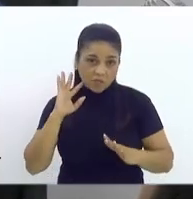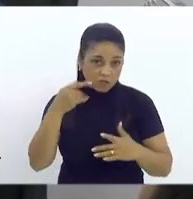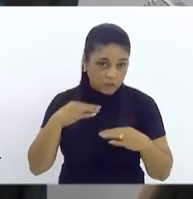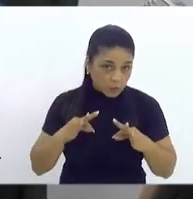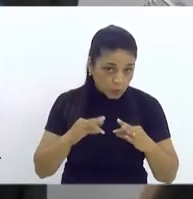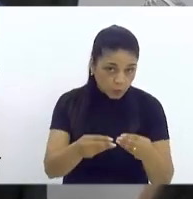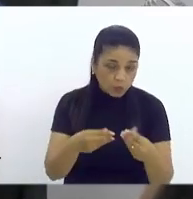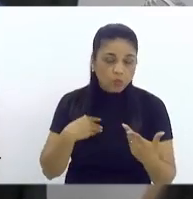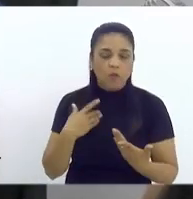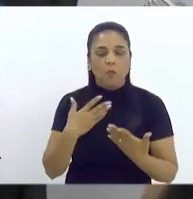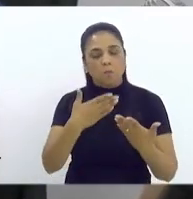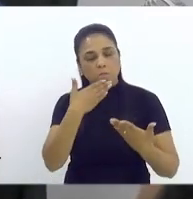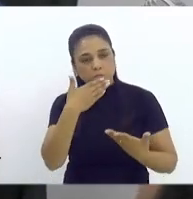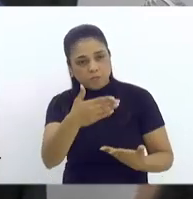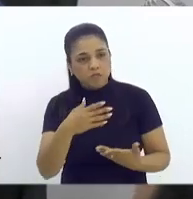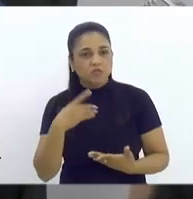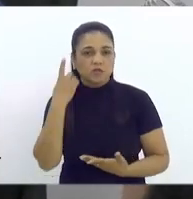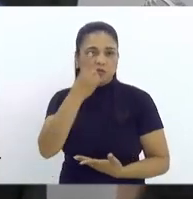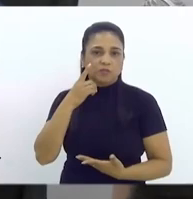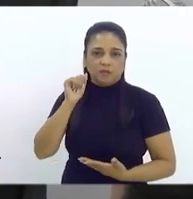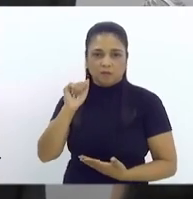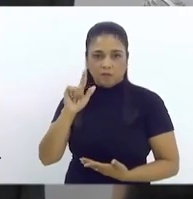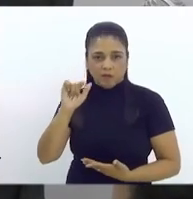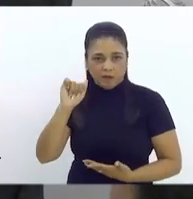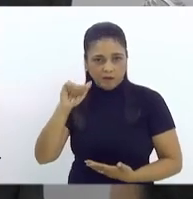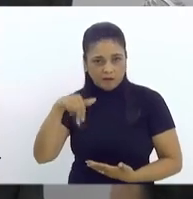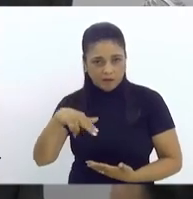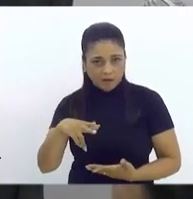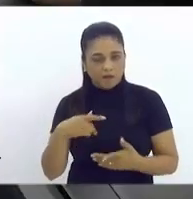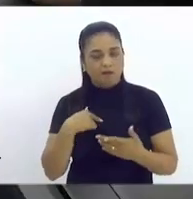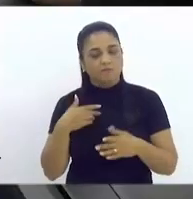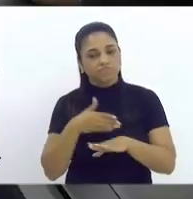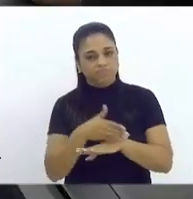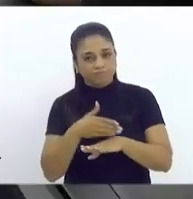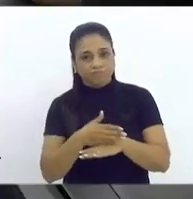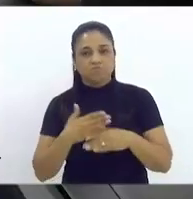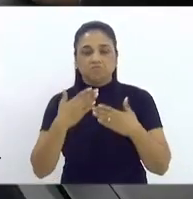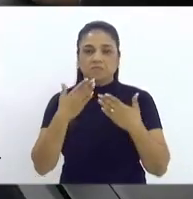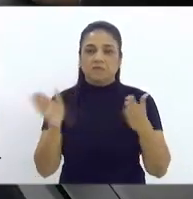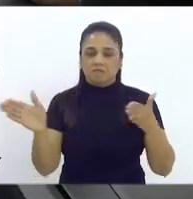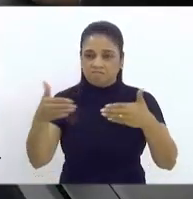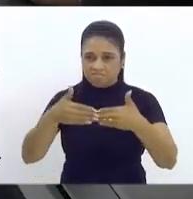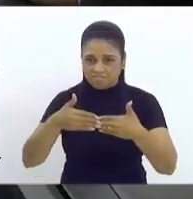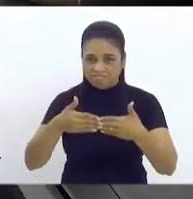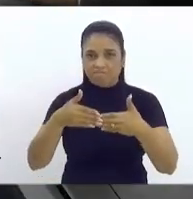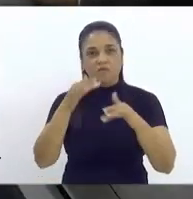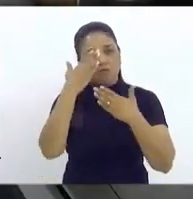esteja presente conosco novamente. A todos os deputados da casa, declaro encerrada a sessão. Muito obrigado a todos.